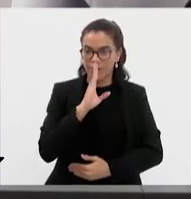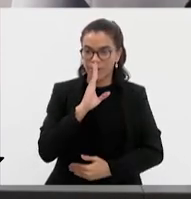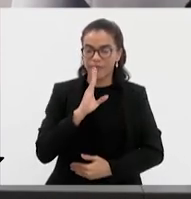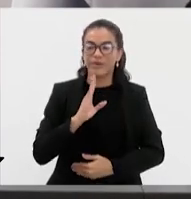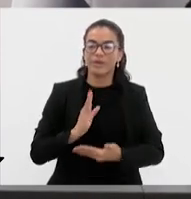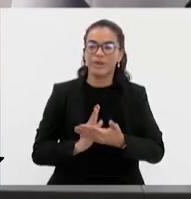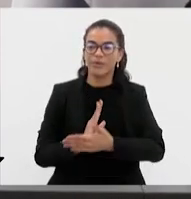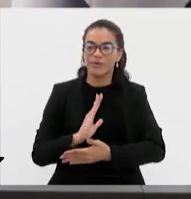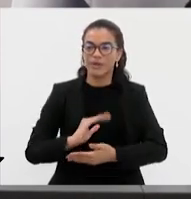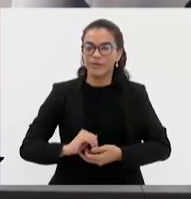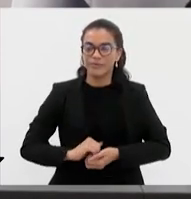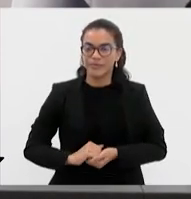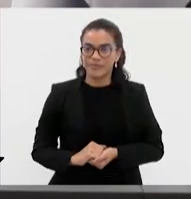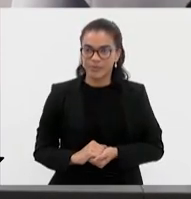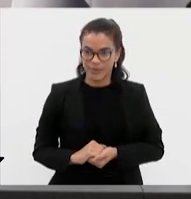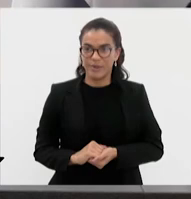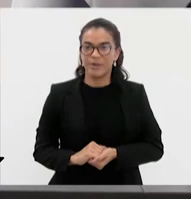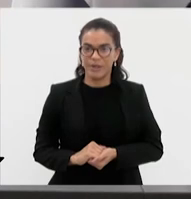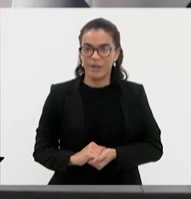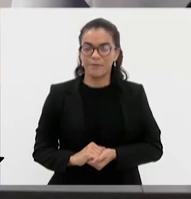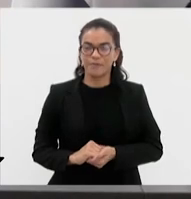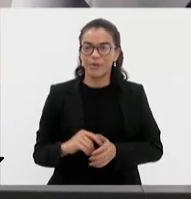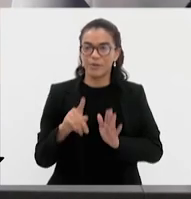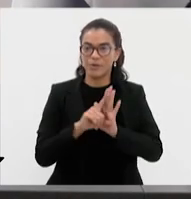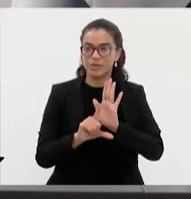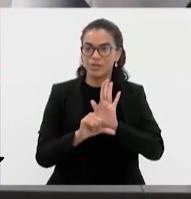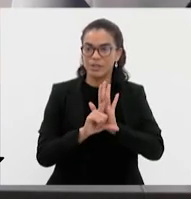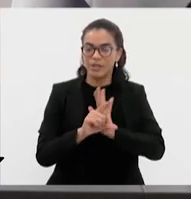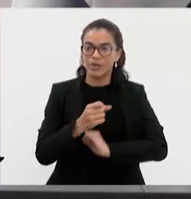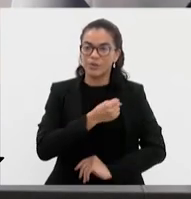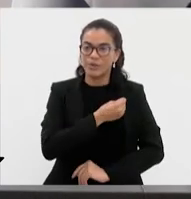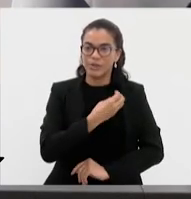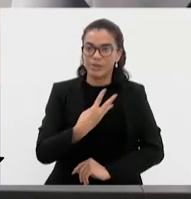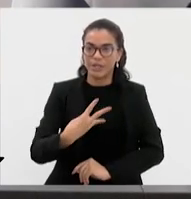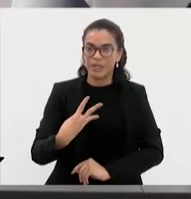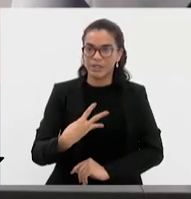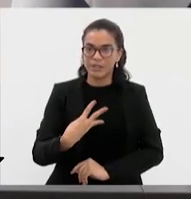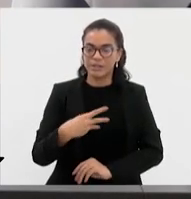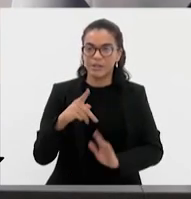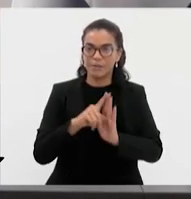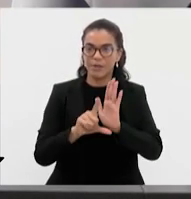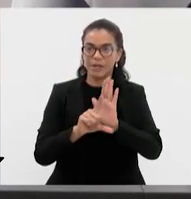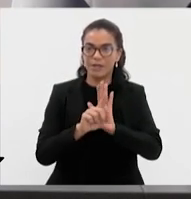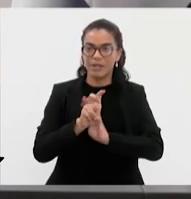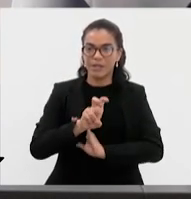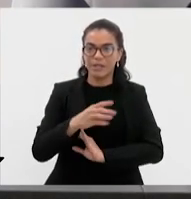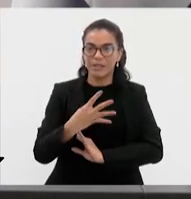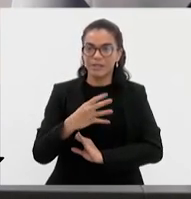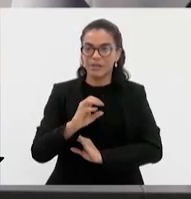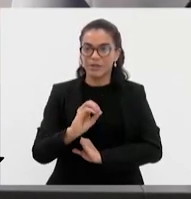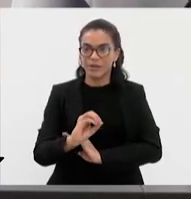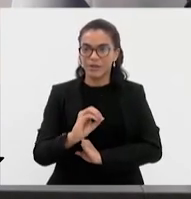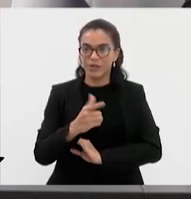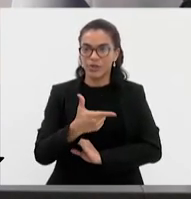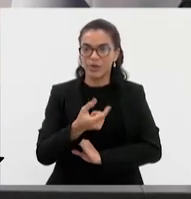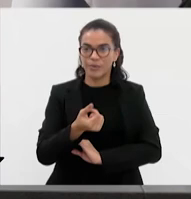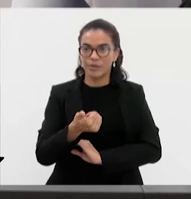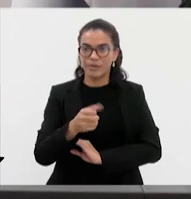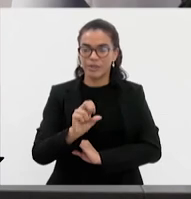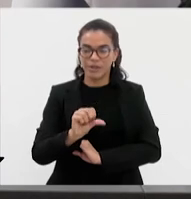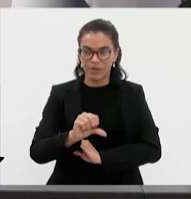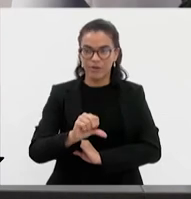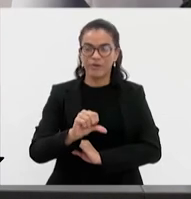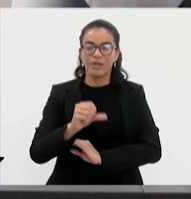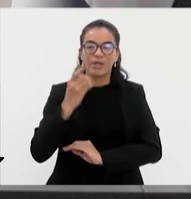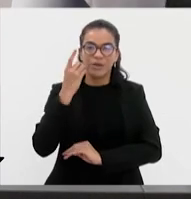estão, aprovado. Projeto item 3 da pauta é o PL 540 de 2019, de autoria